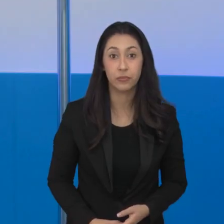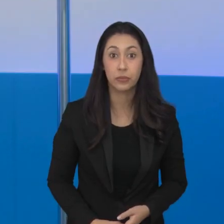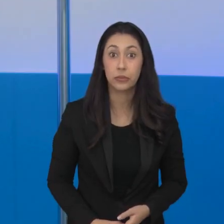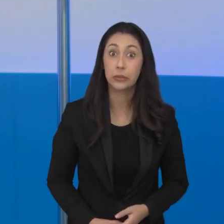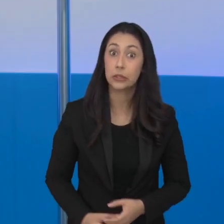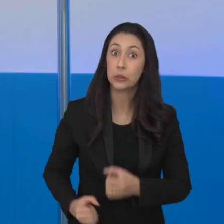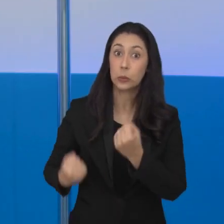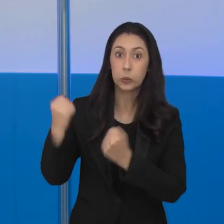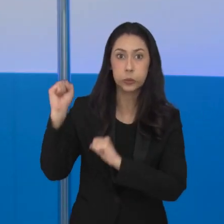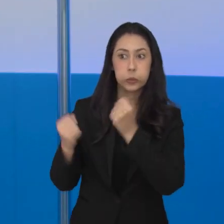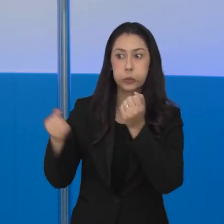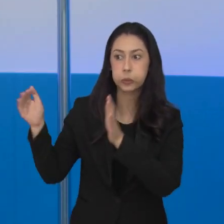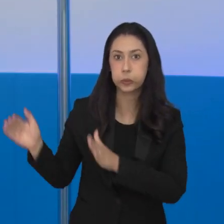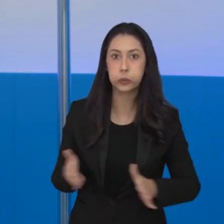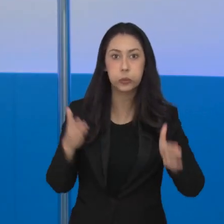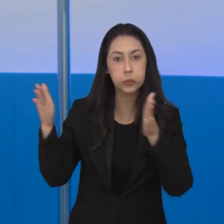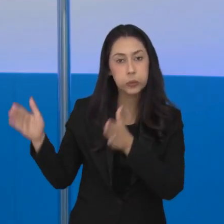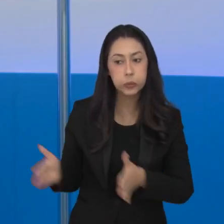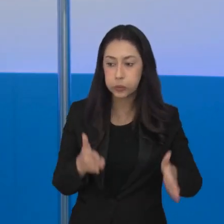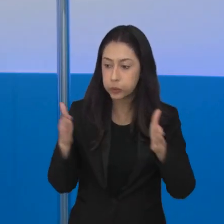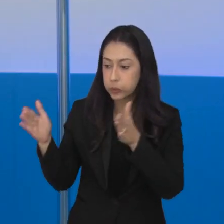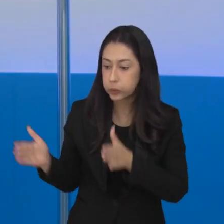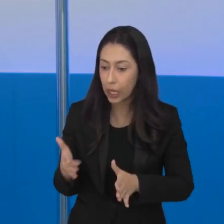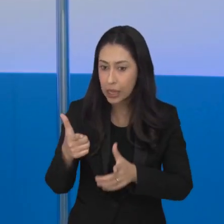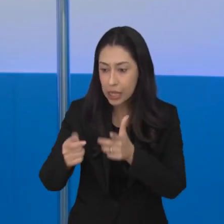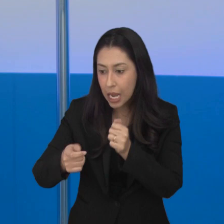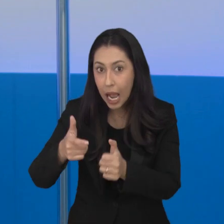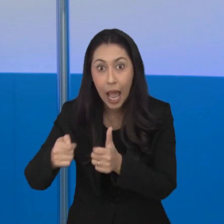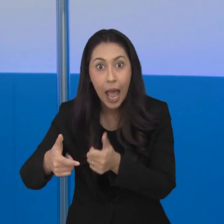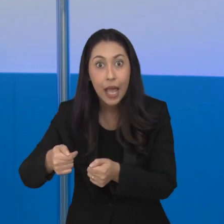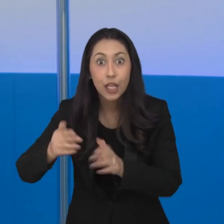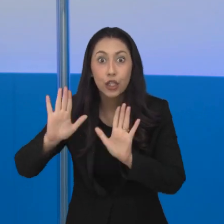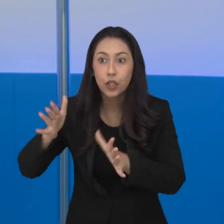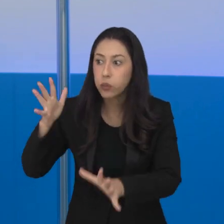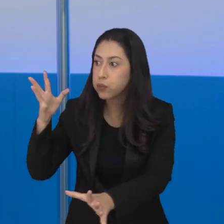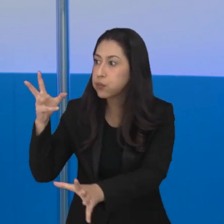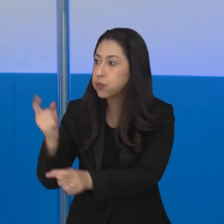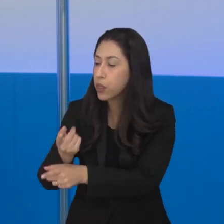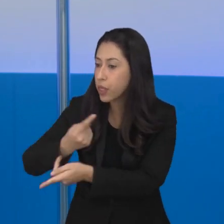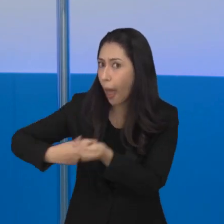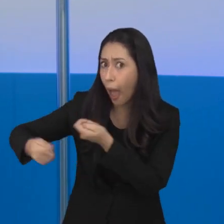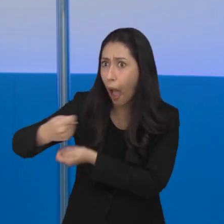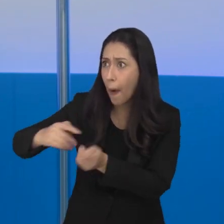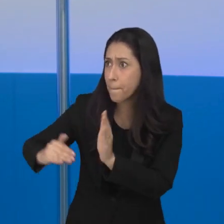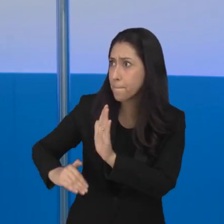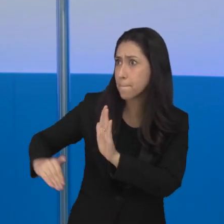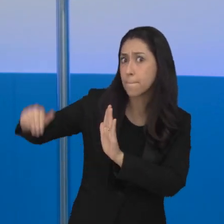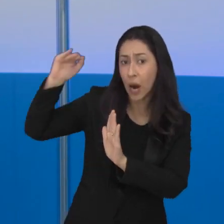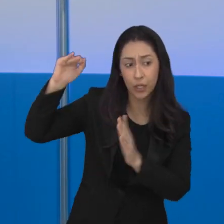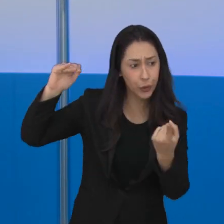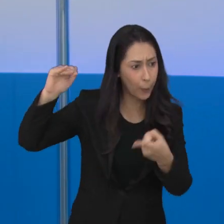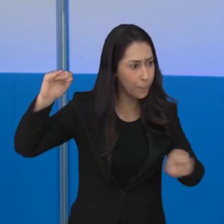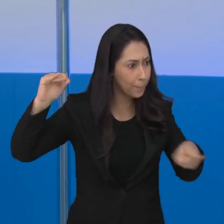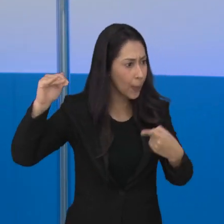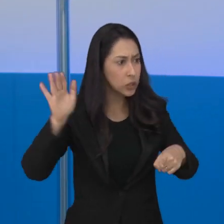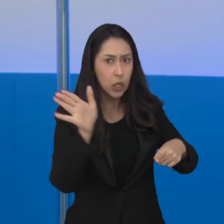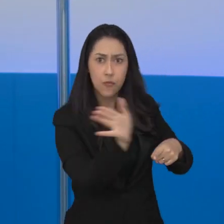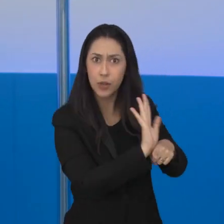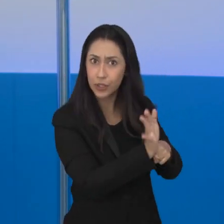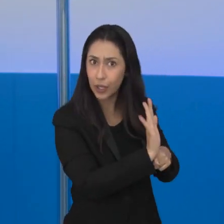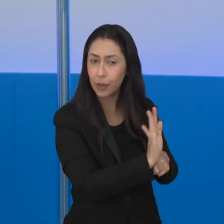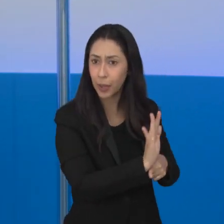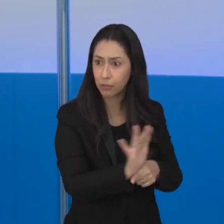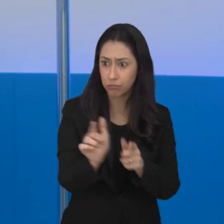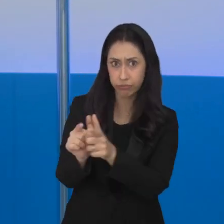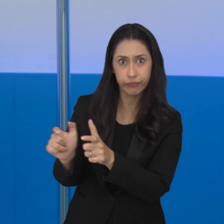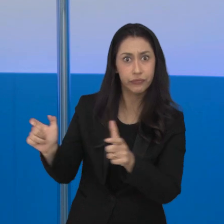E a indústria dos games já fatura mais do que o cinema e a música juntos, viu? Isso já demonstra para a gente a dimensão desse